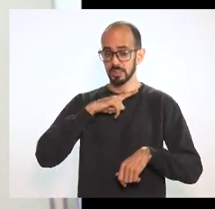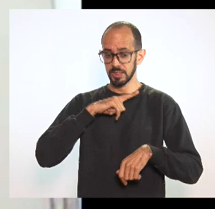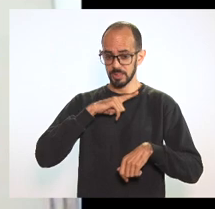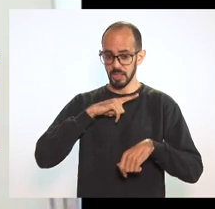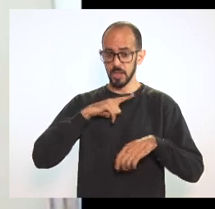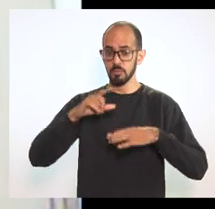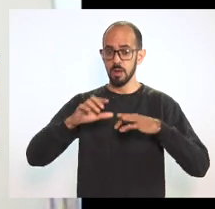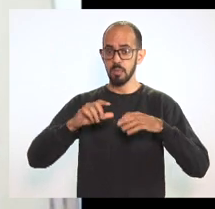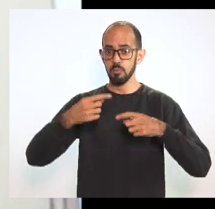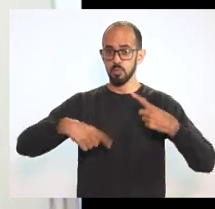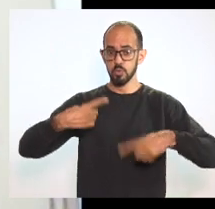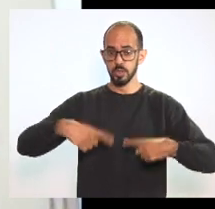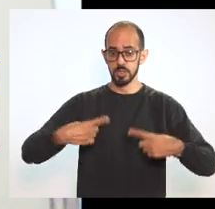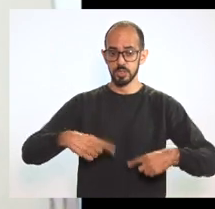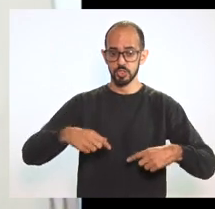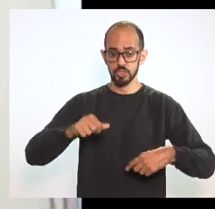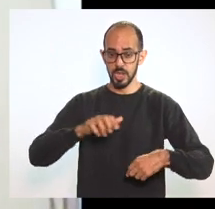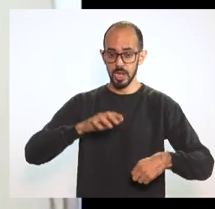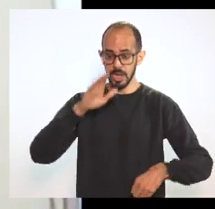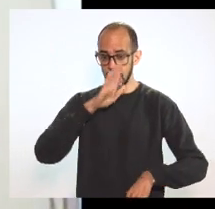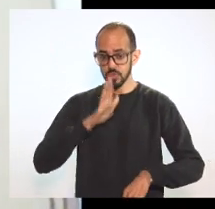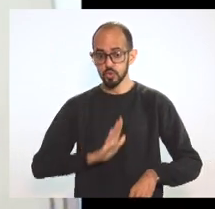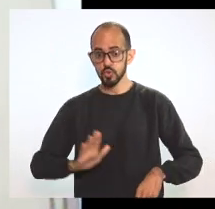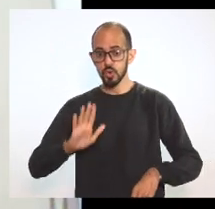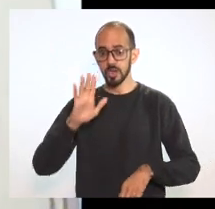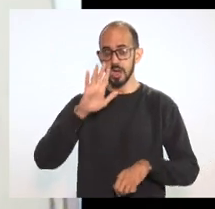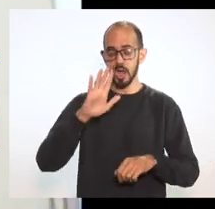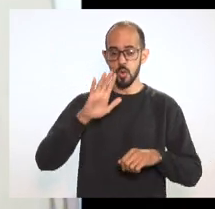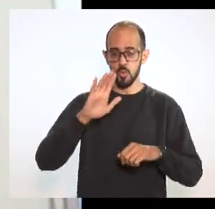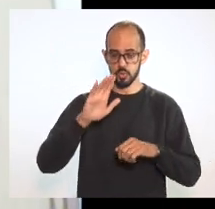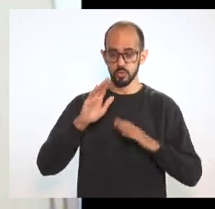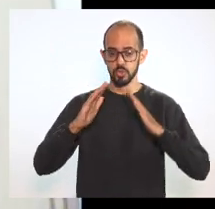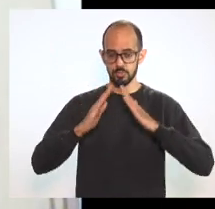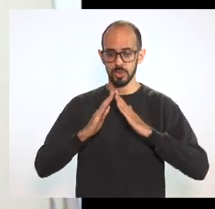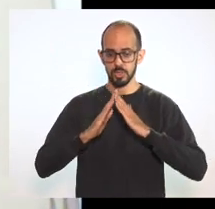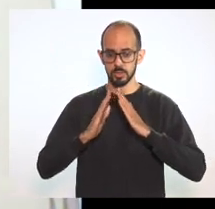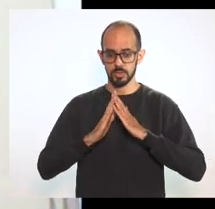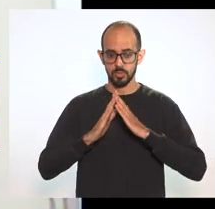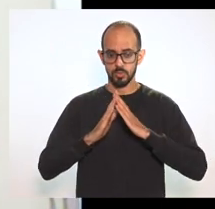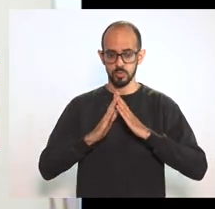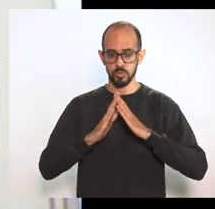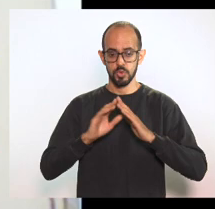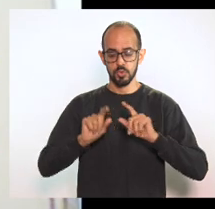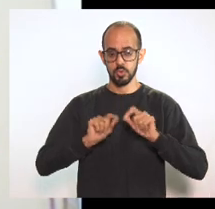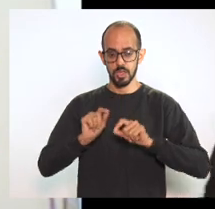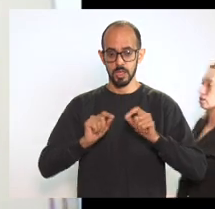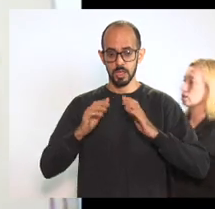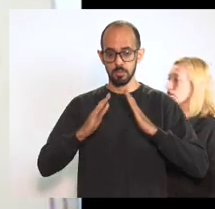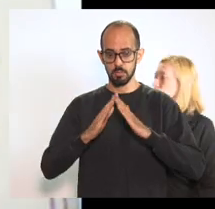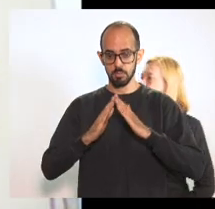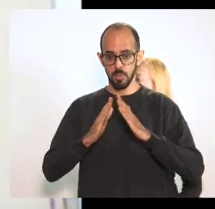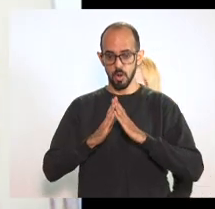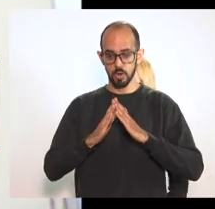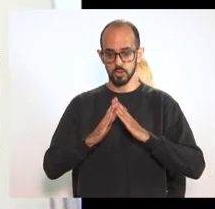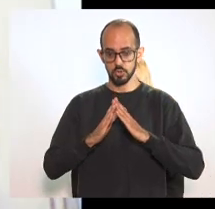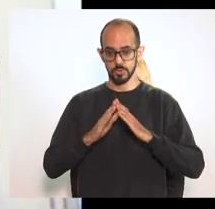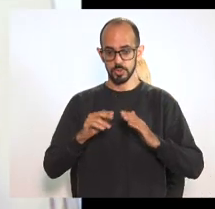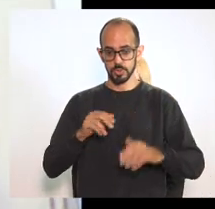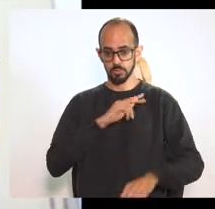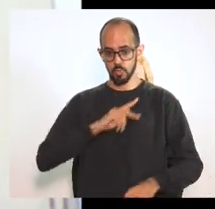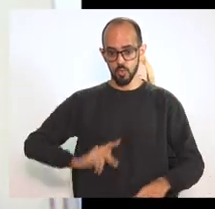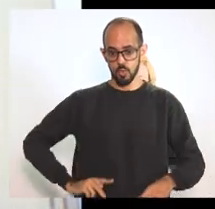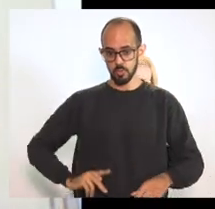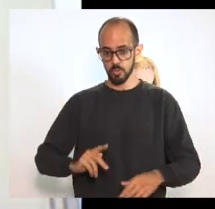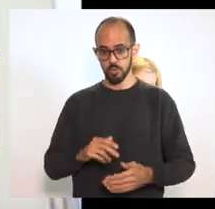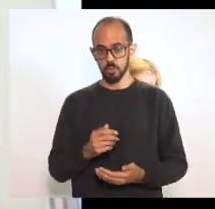Habitação do Brasil, no Estatuto das Cidades, a previsão de que imóveis públicos sejam destinados para habitação